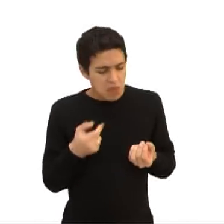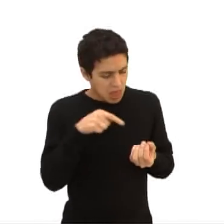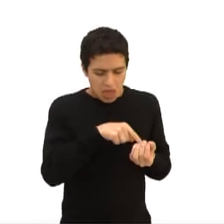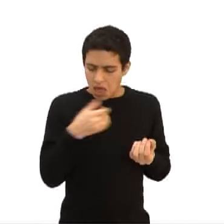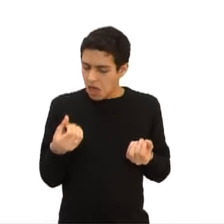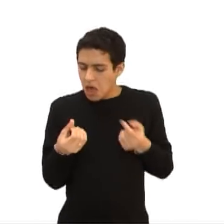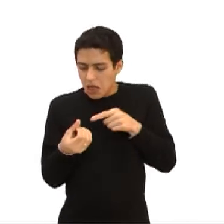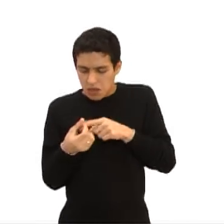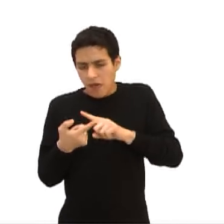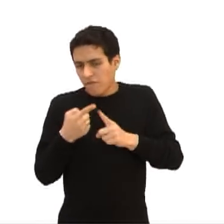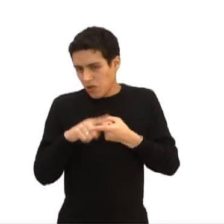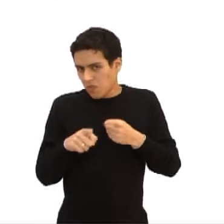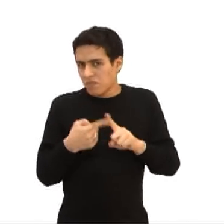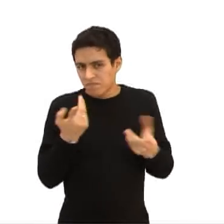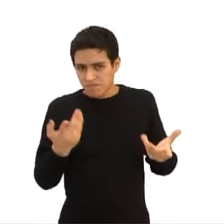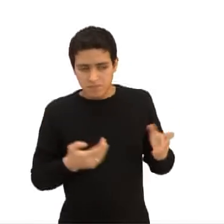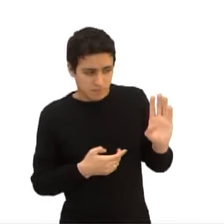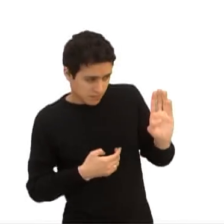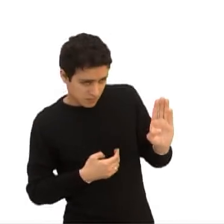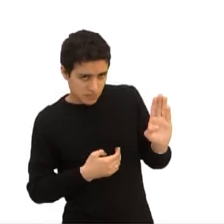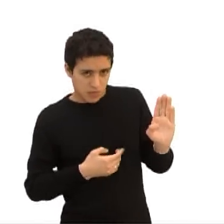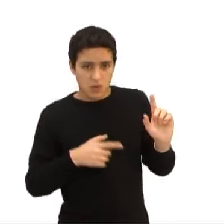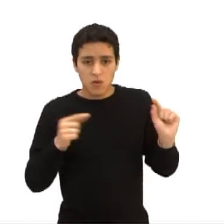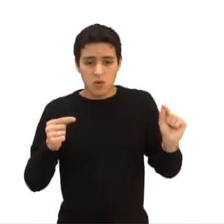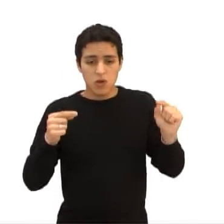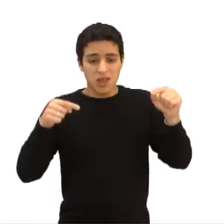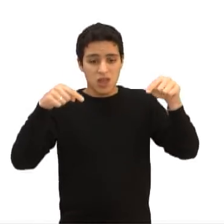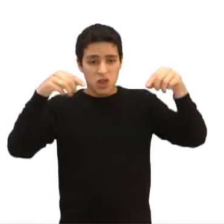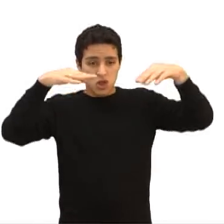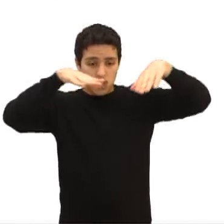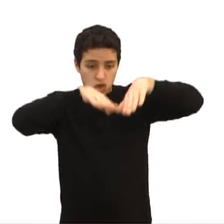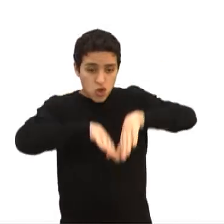uterinas. Na letra B, no fundo